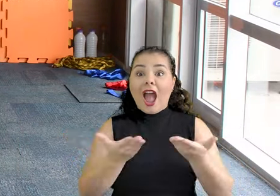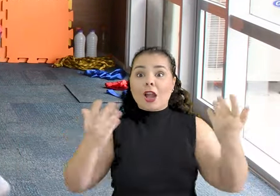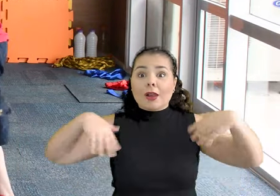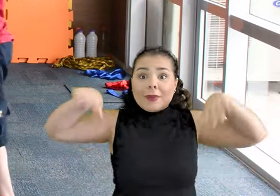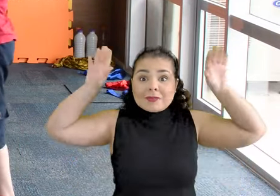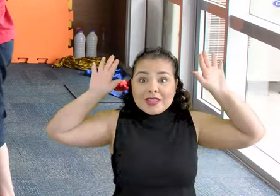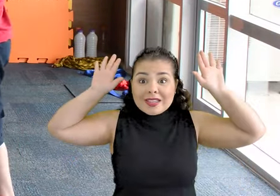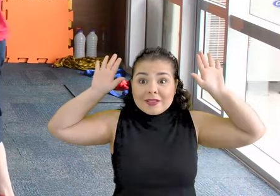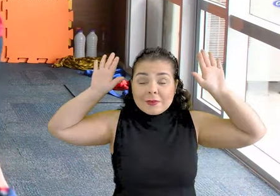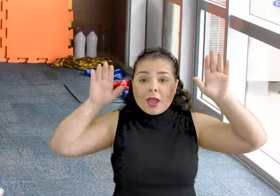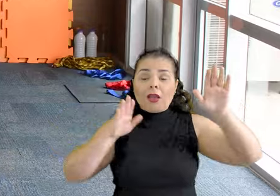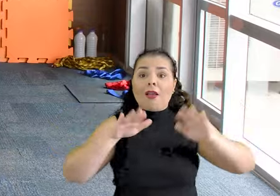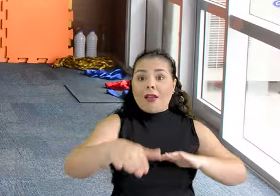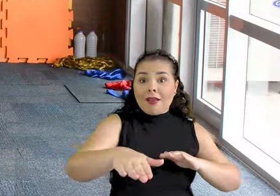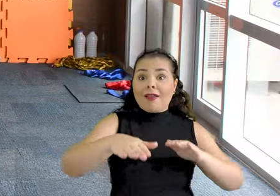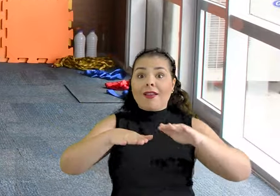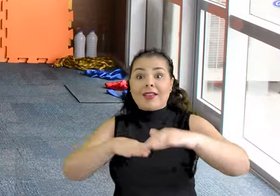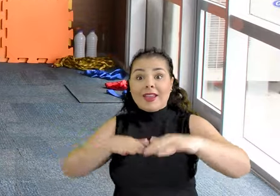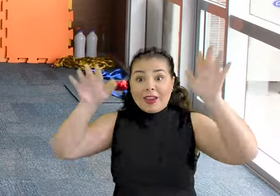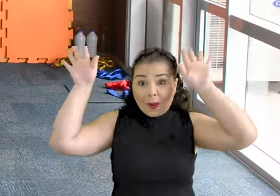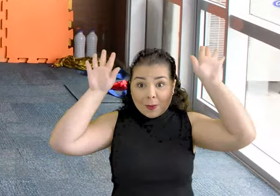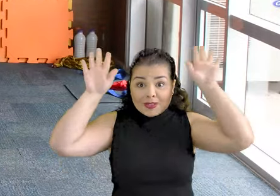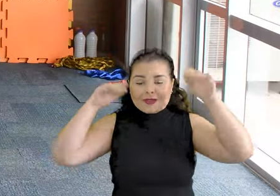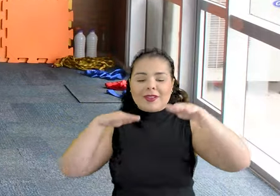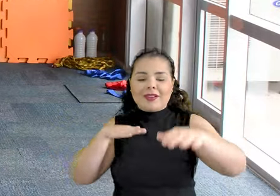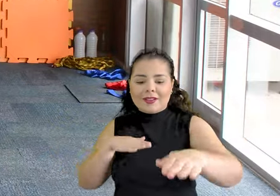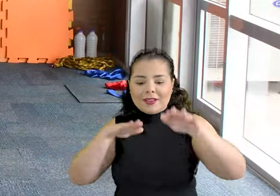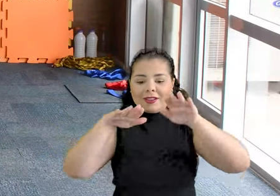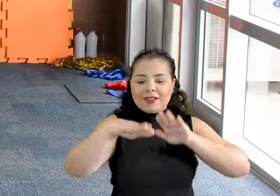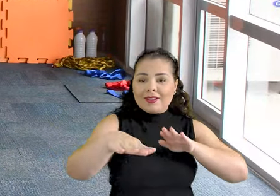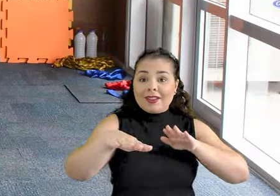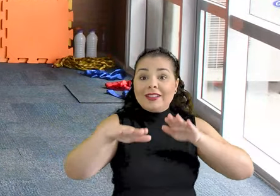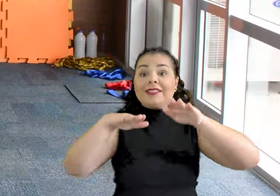na cabeça. Tchau. Mão na barriga.